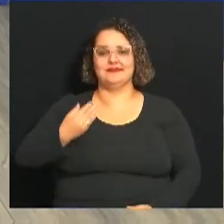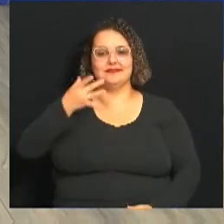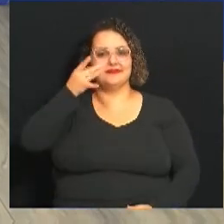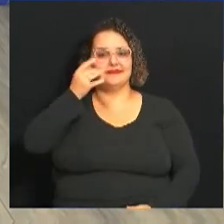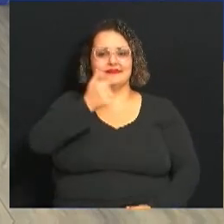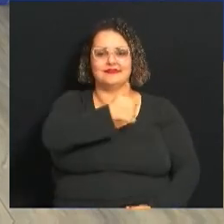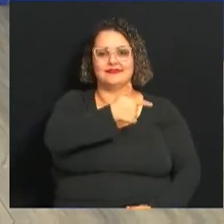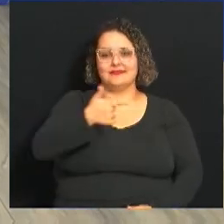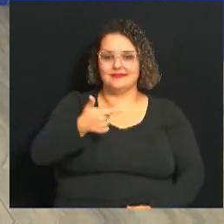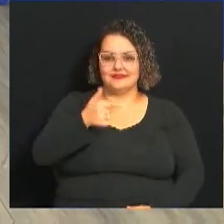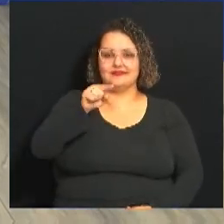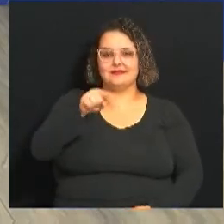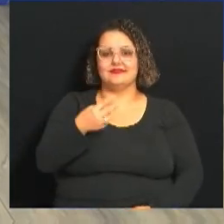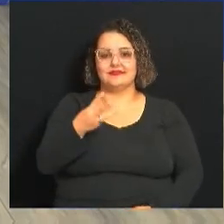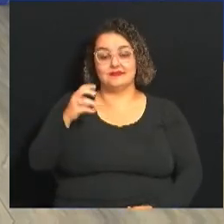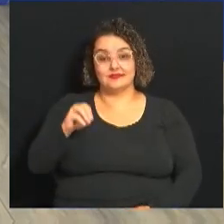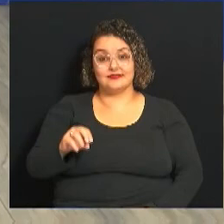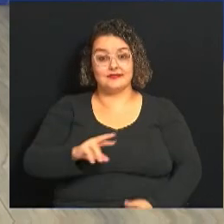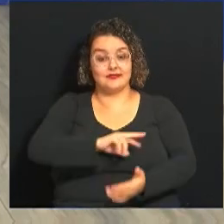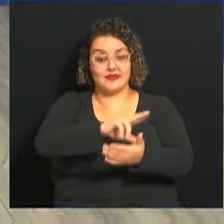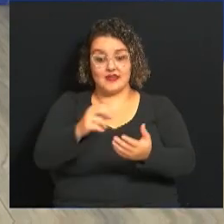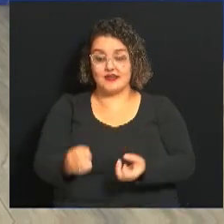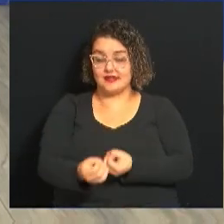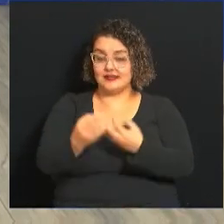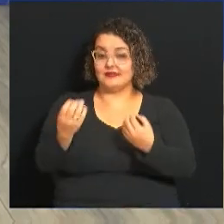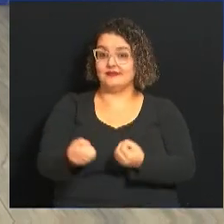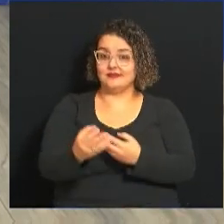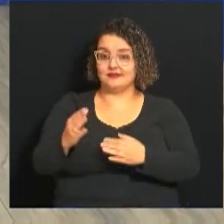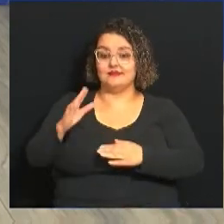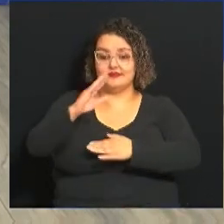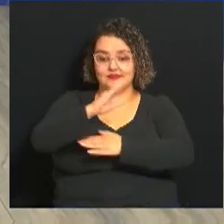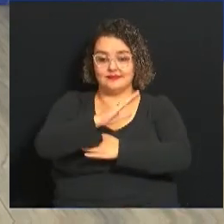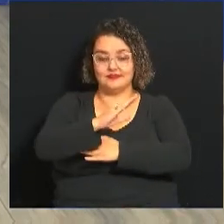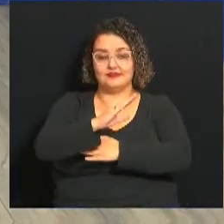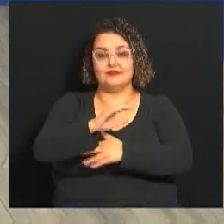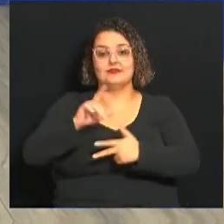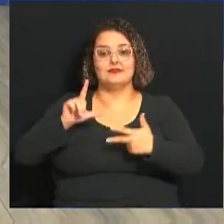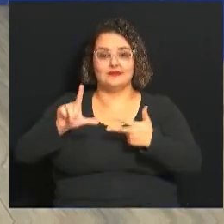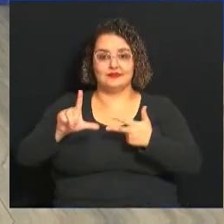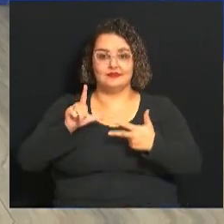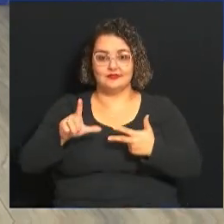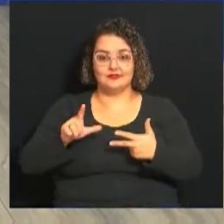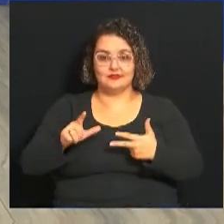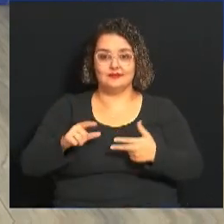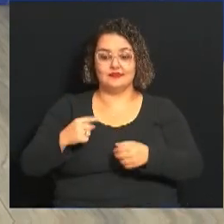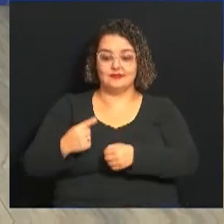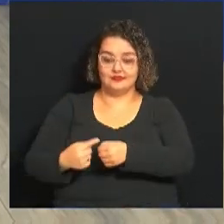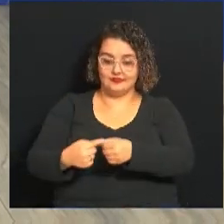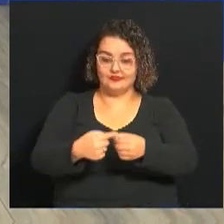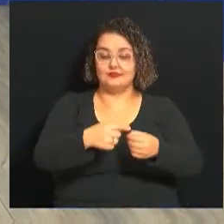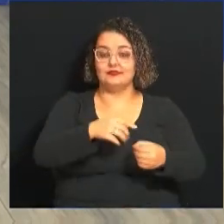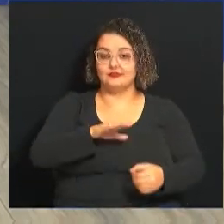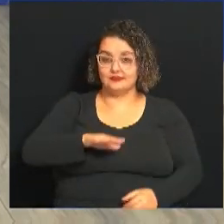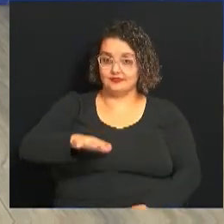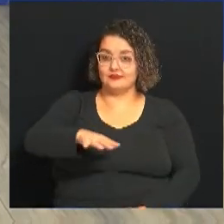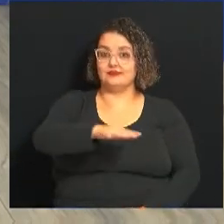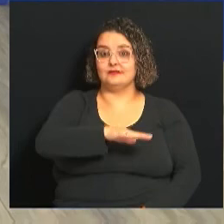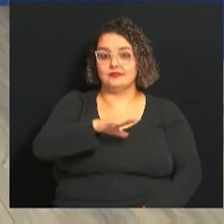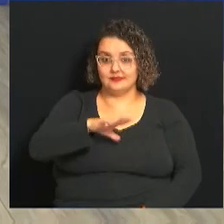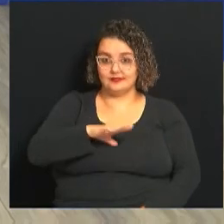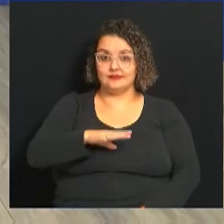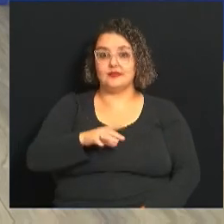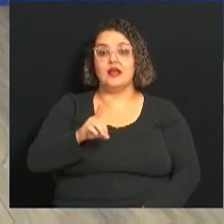com muitas informações aqui da Câmara de Campinas, do Legislativo, da Metrópole, repercutindo o derby de